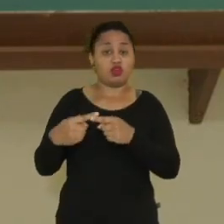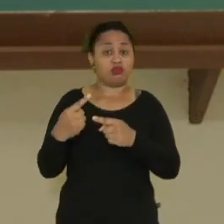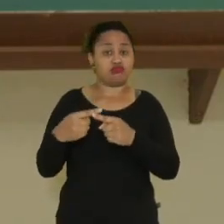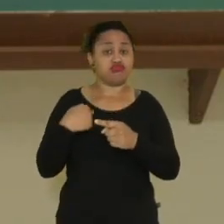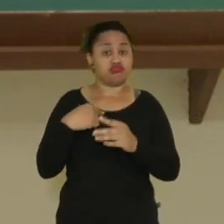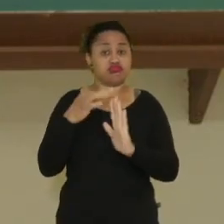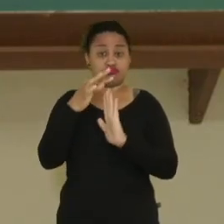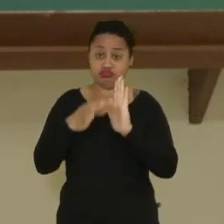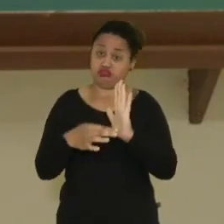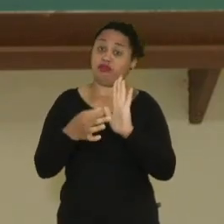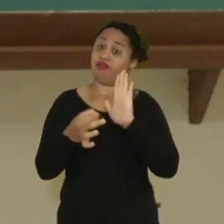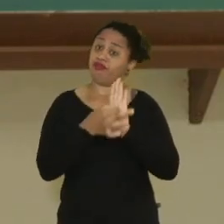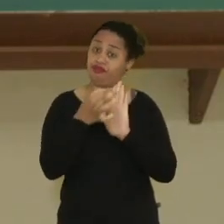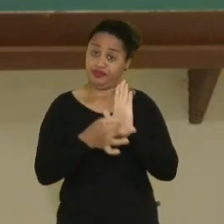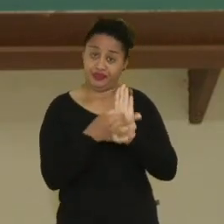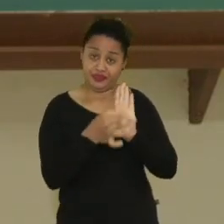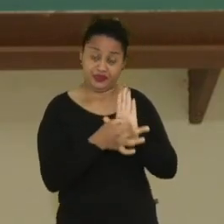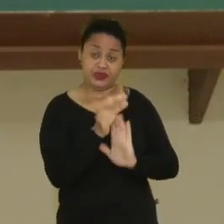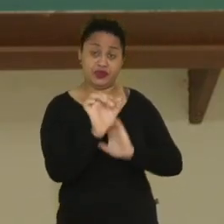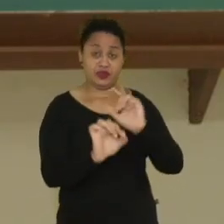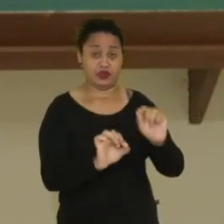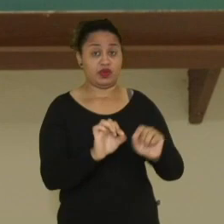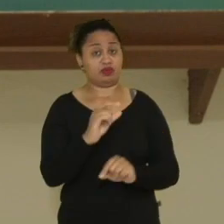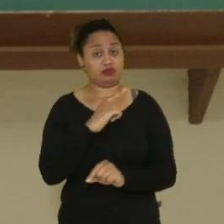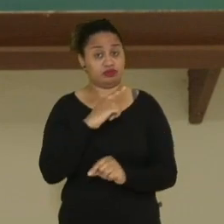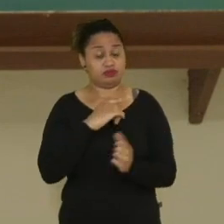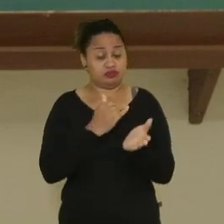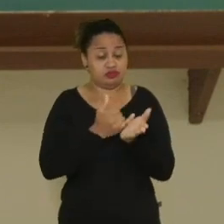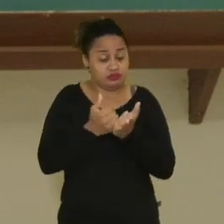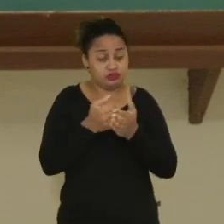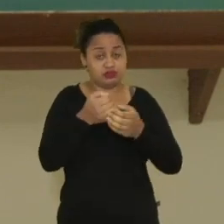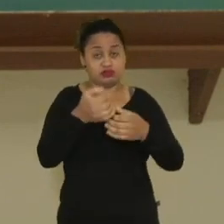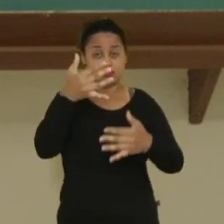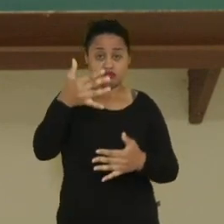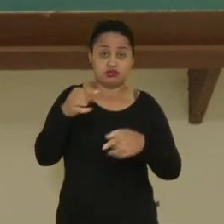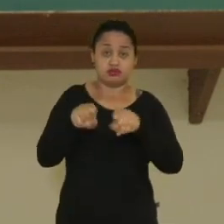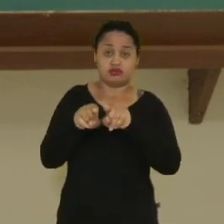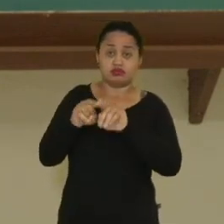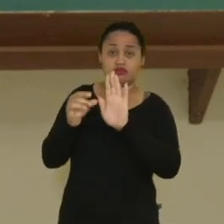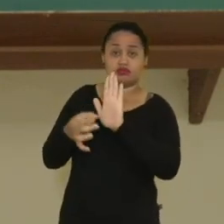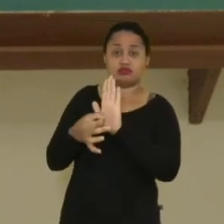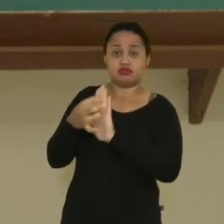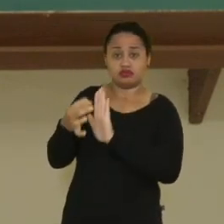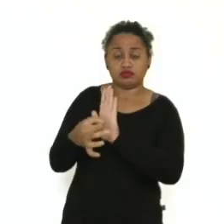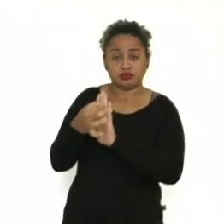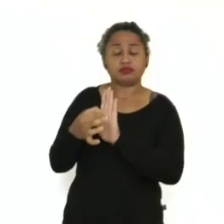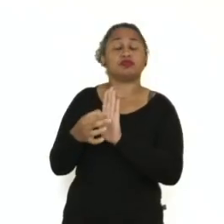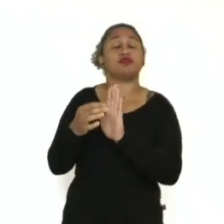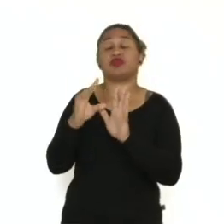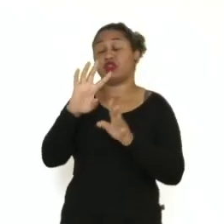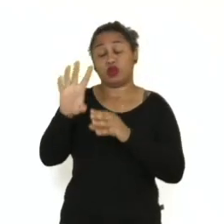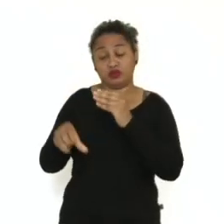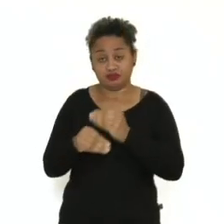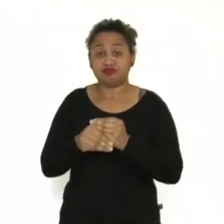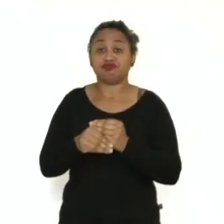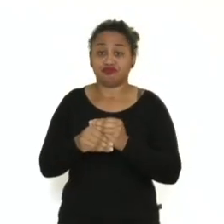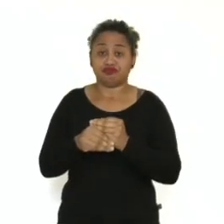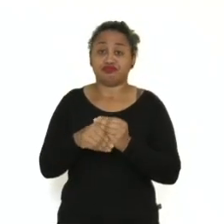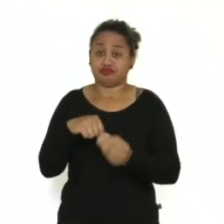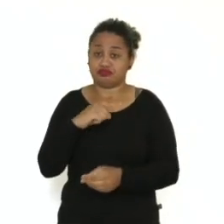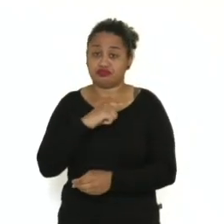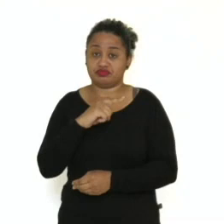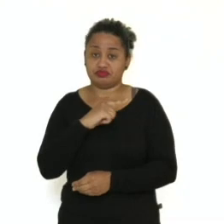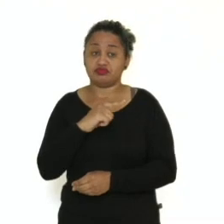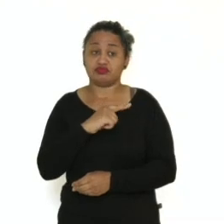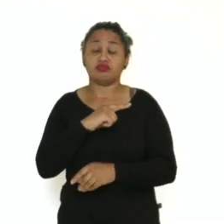texto argumentativo, ele tem introdução, desenvolvimento e argumentação. Então, o que ele vai aparecer? Ele vai